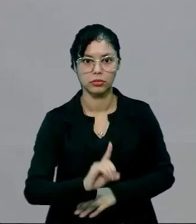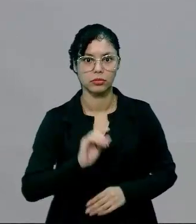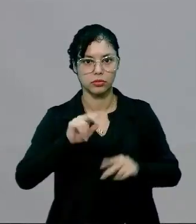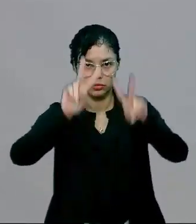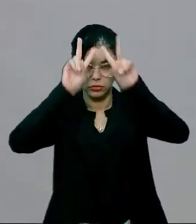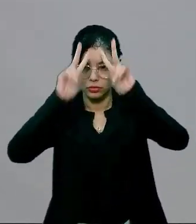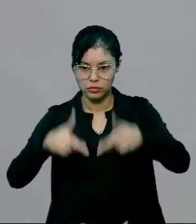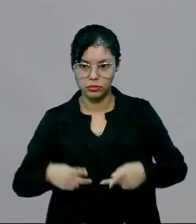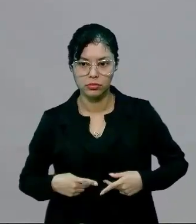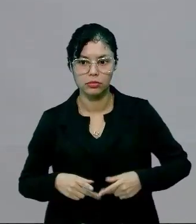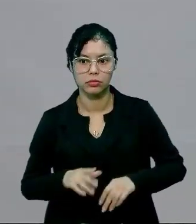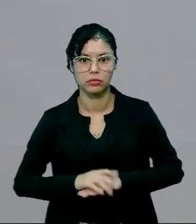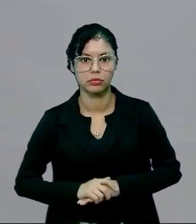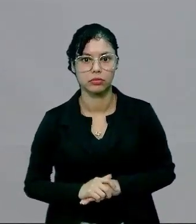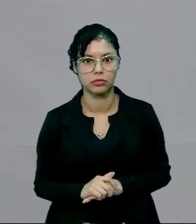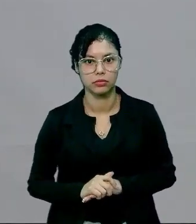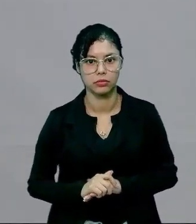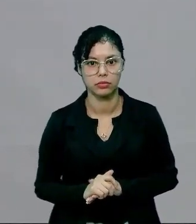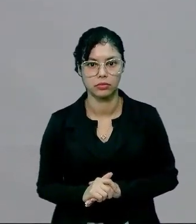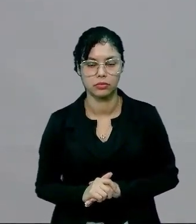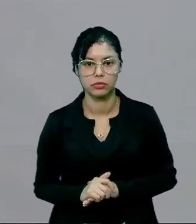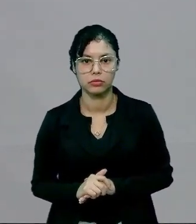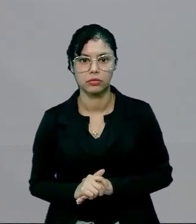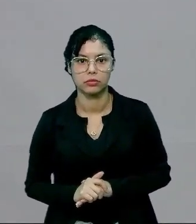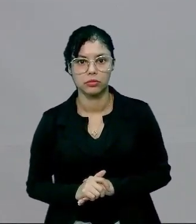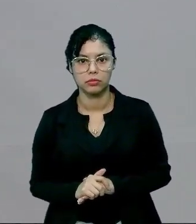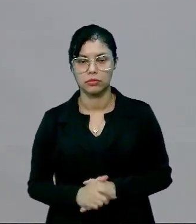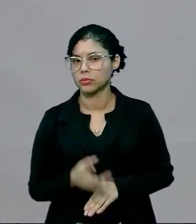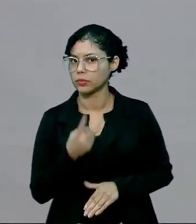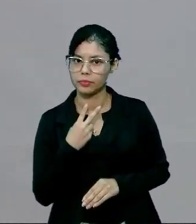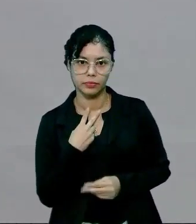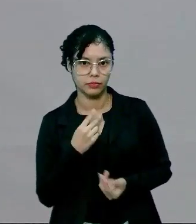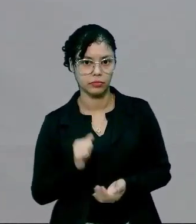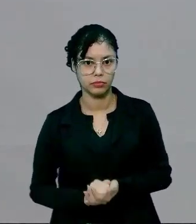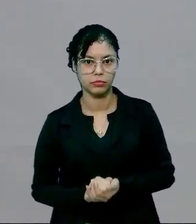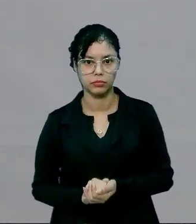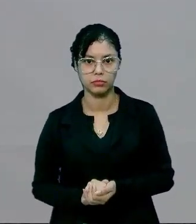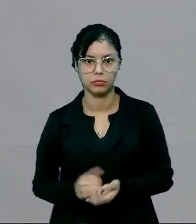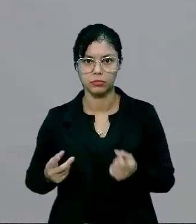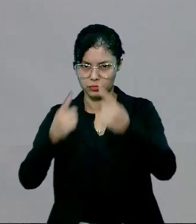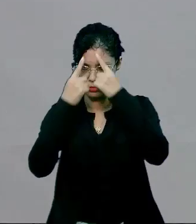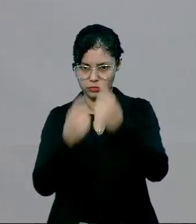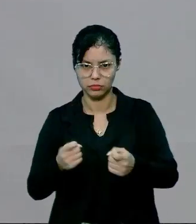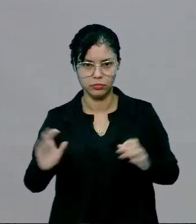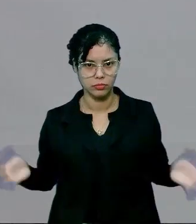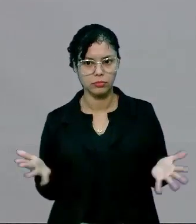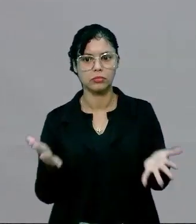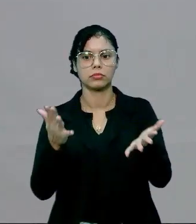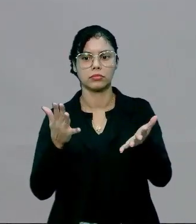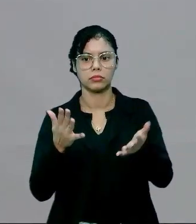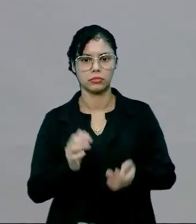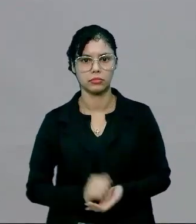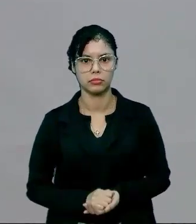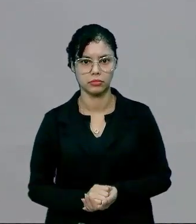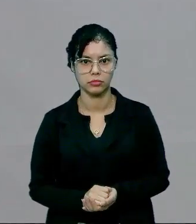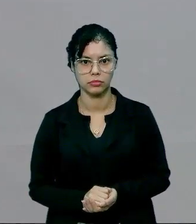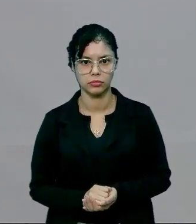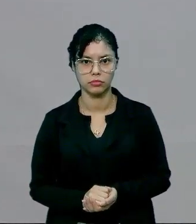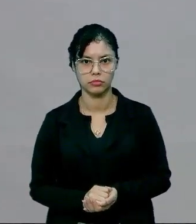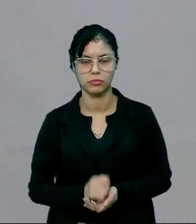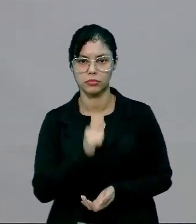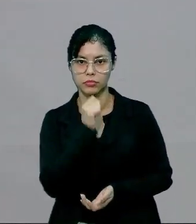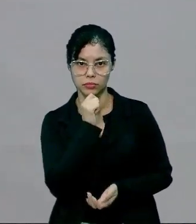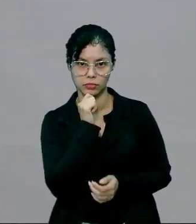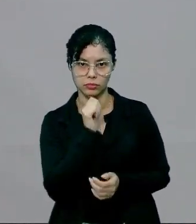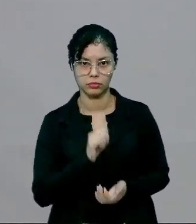direitos humanos, os direitos do homem, né? Então, assim, eu não posso incitar a violência, eu não posso